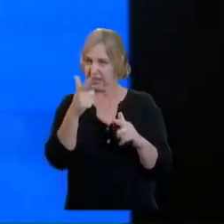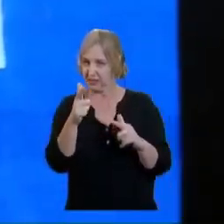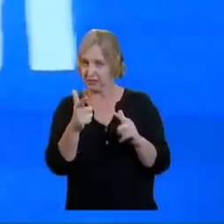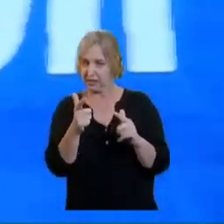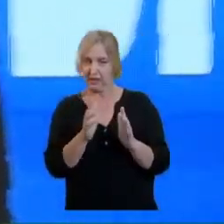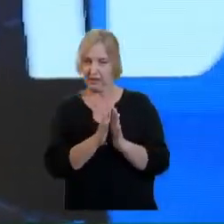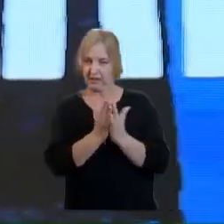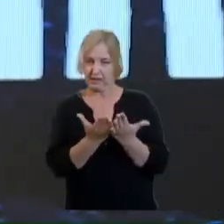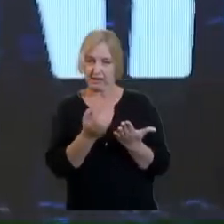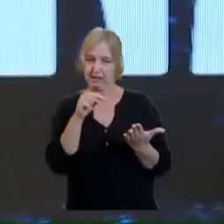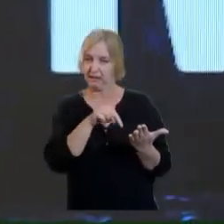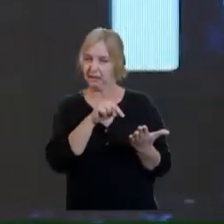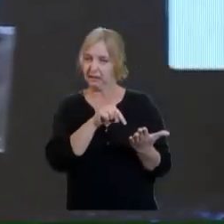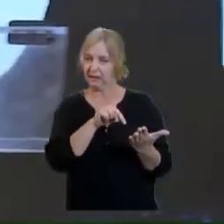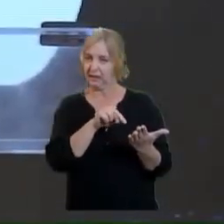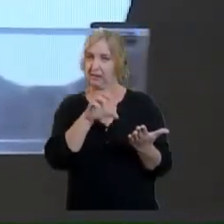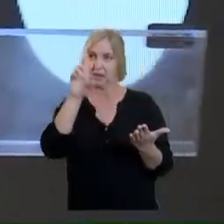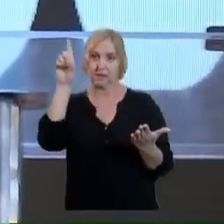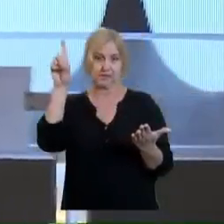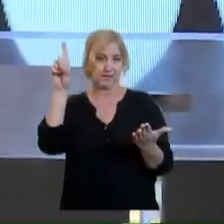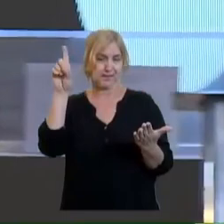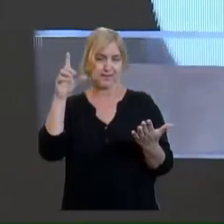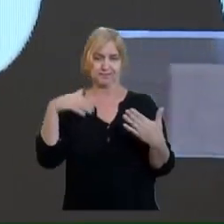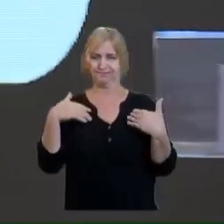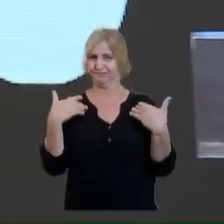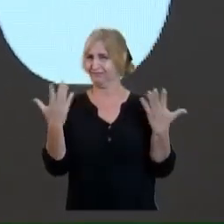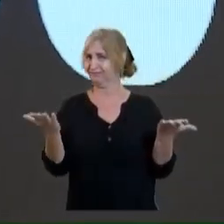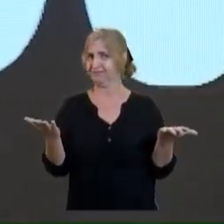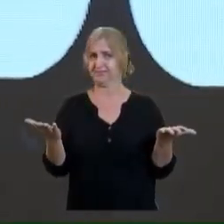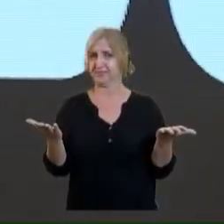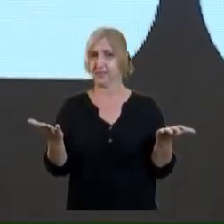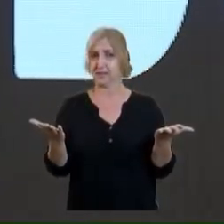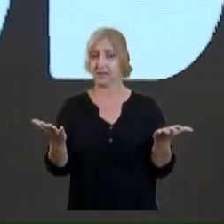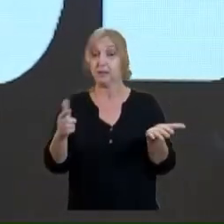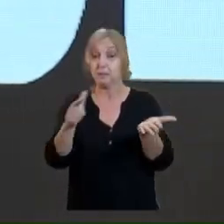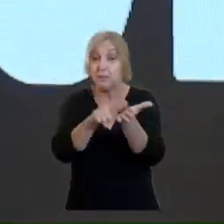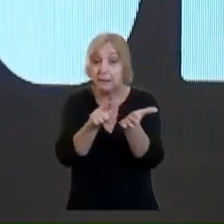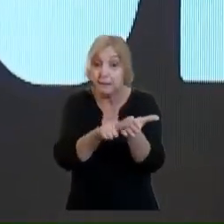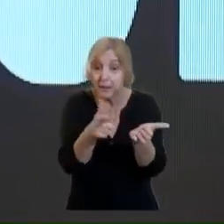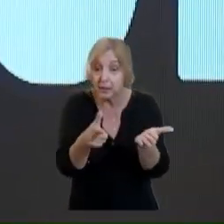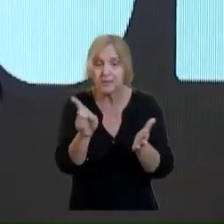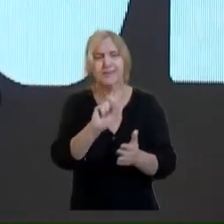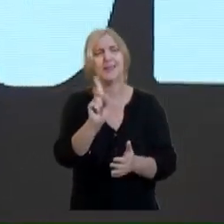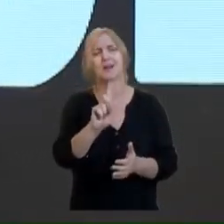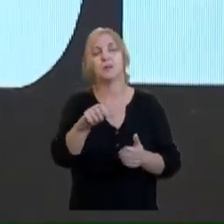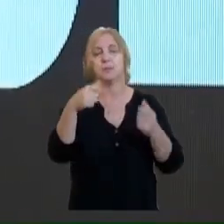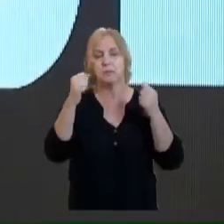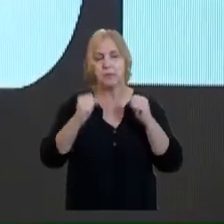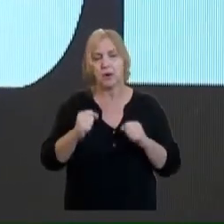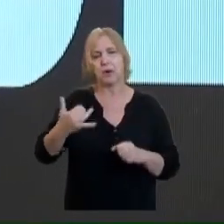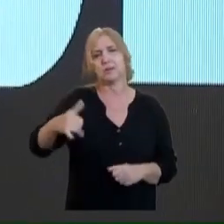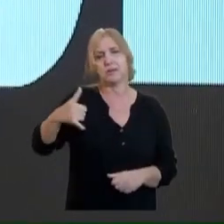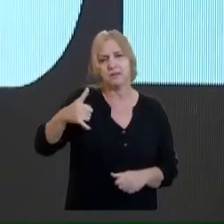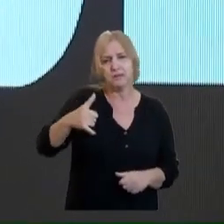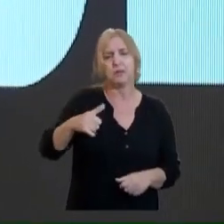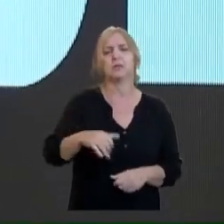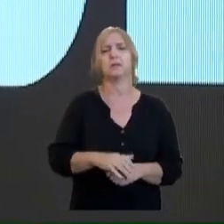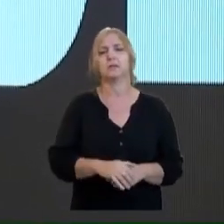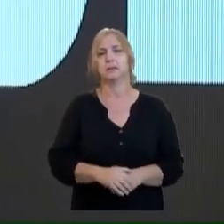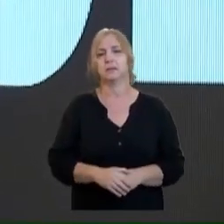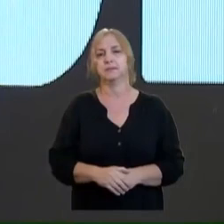pode ser qualquer outra coisa. Não é que a Bíblia tem que ser no papel, pode estar no seu telefone, não tem diferença nenhuma.